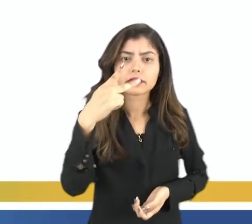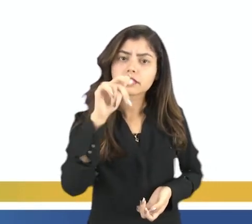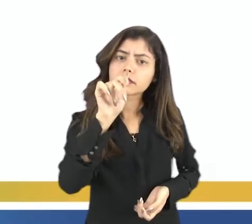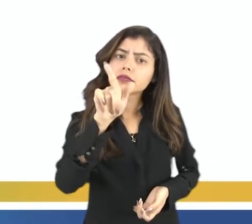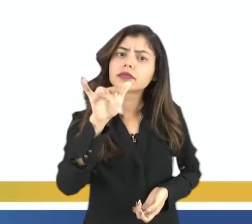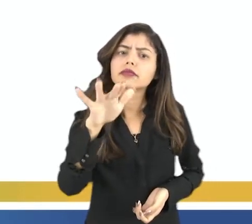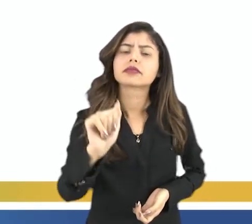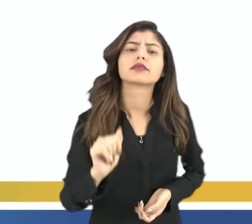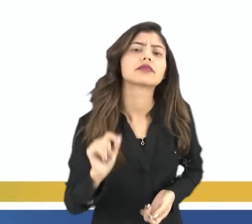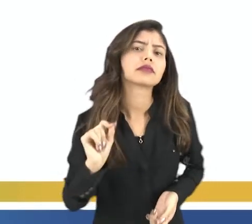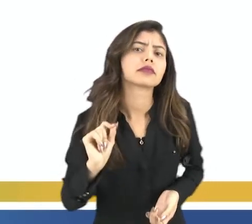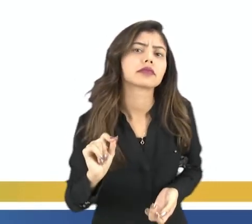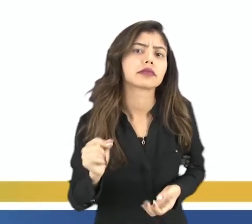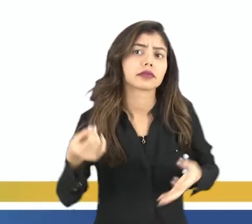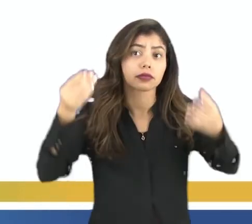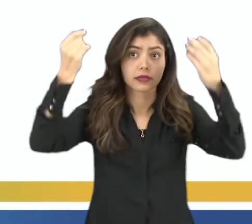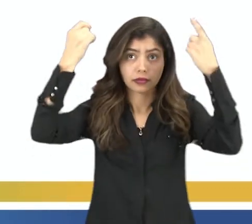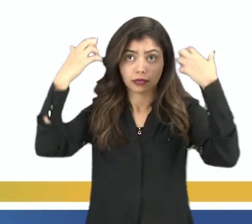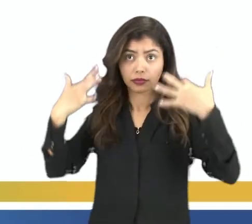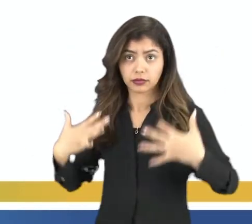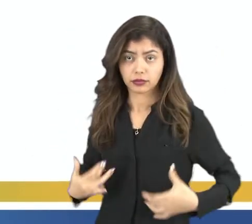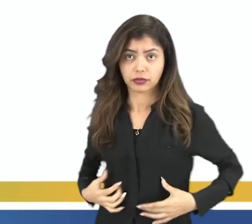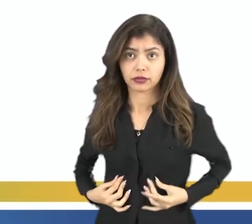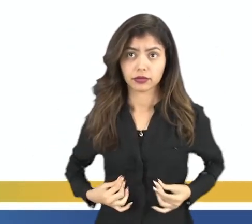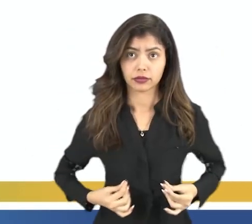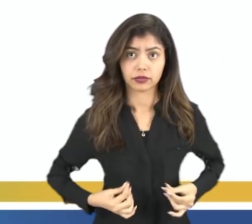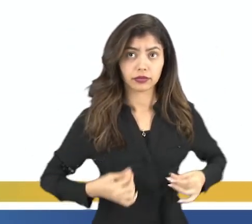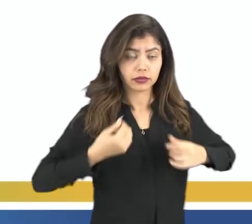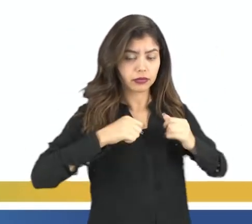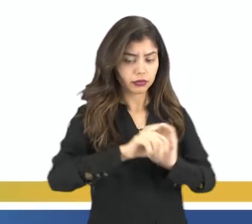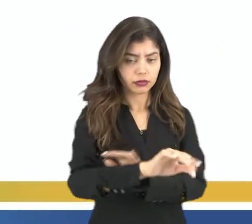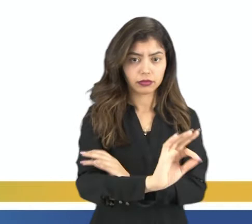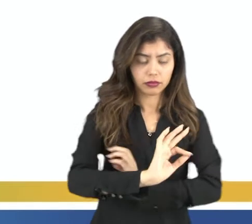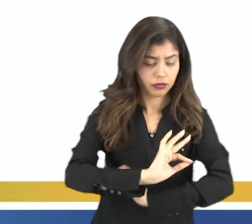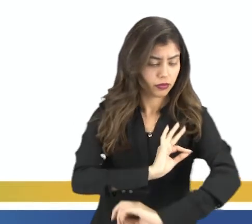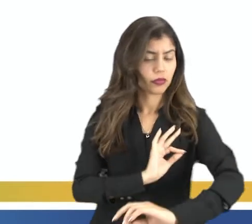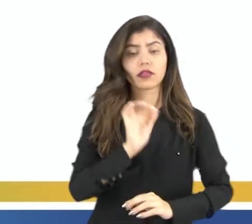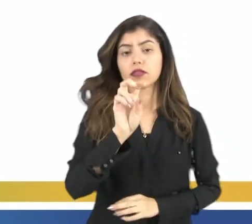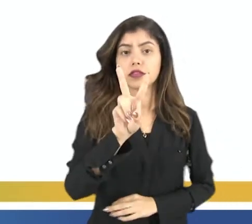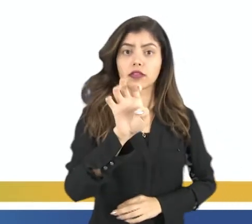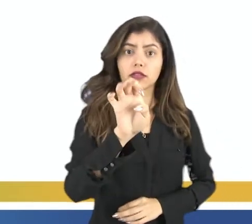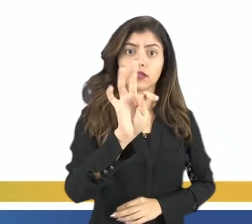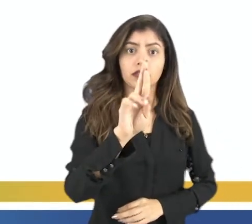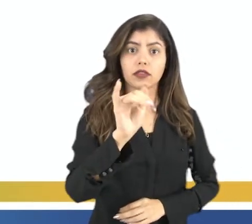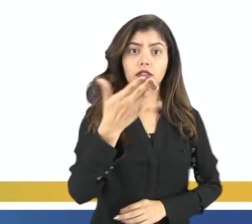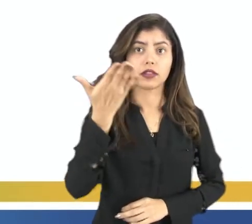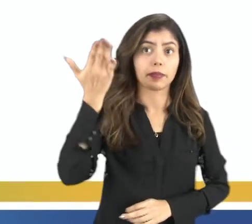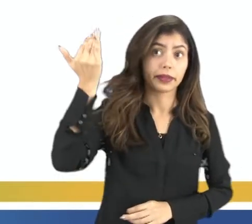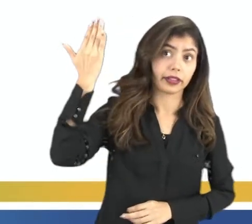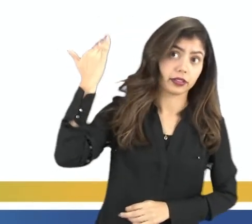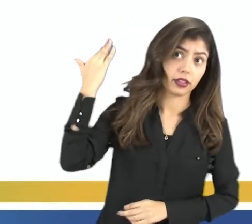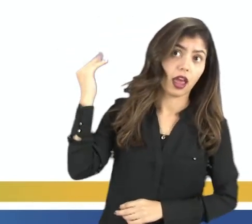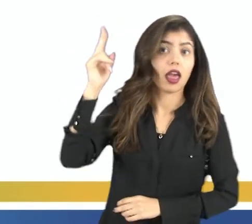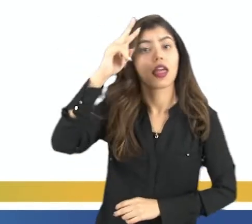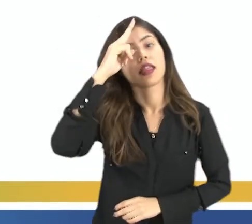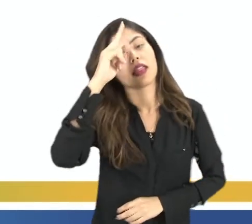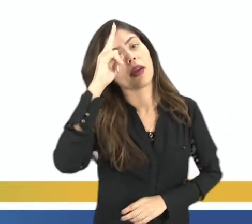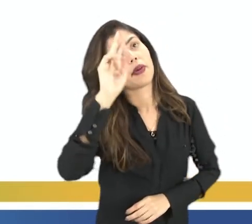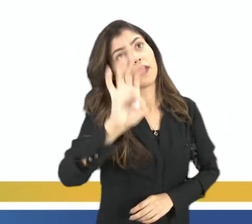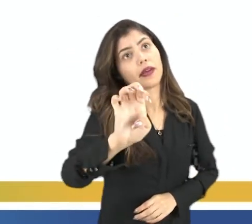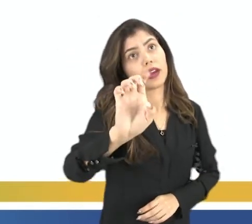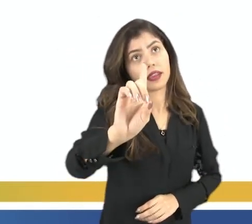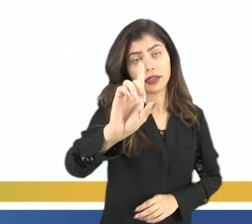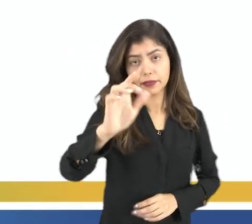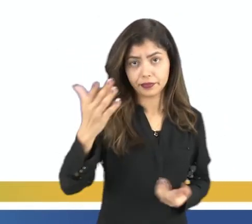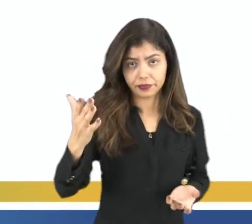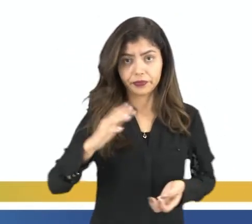Paulinha, eu quero dizer que ela se vestiu. O verbo dress é o verbo vestir, e aí tá no passado. Você lembra do ED que é uma